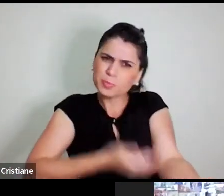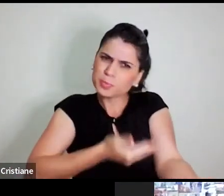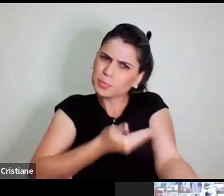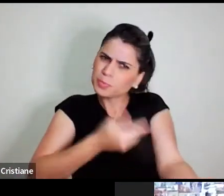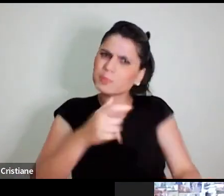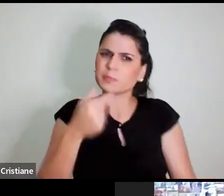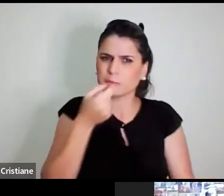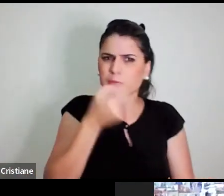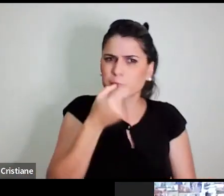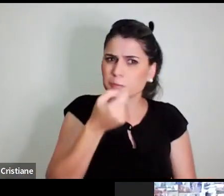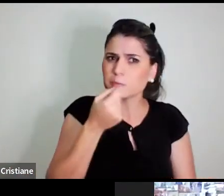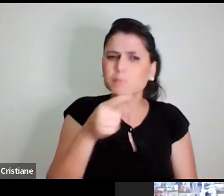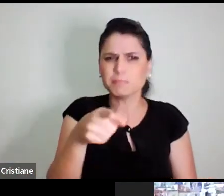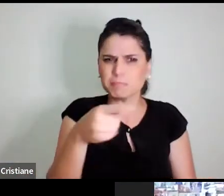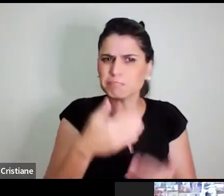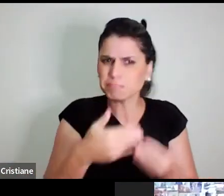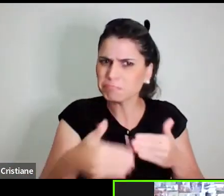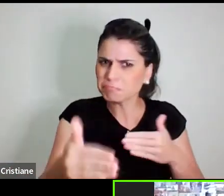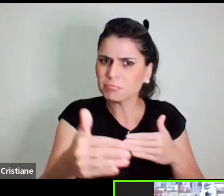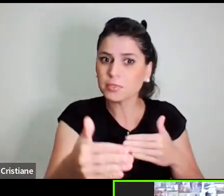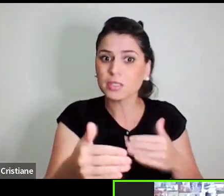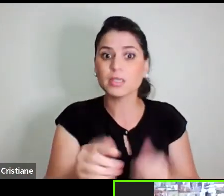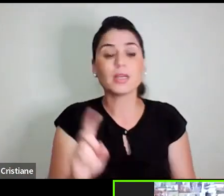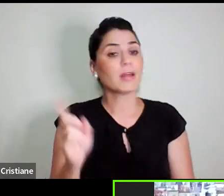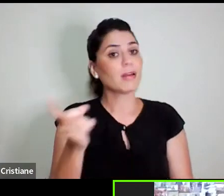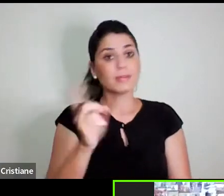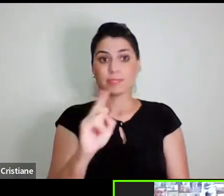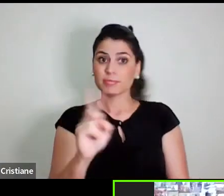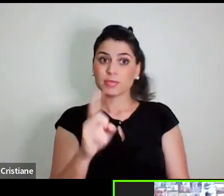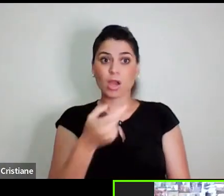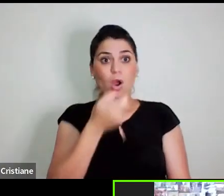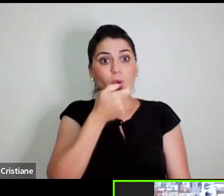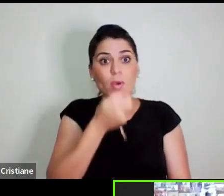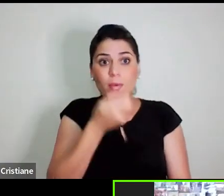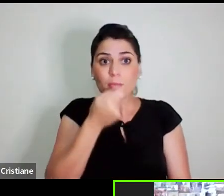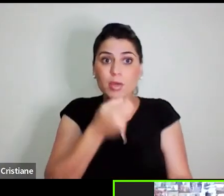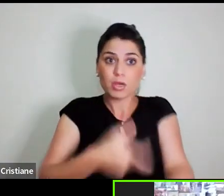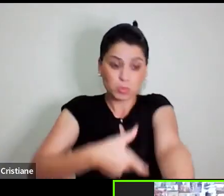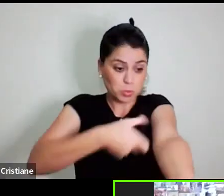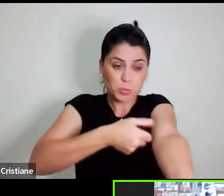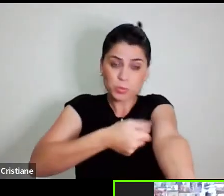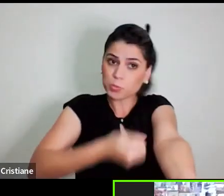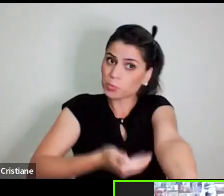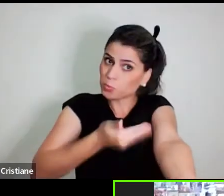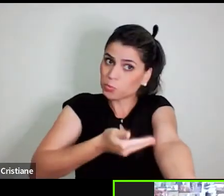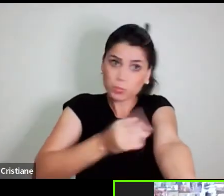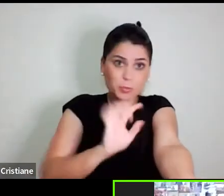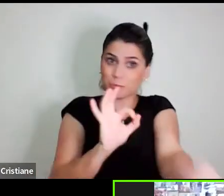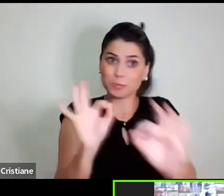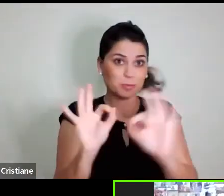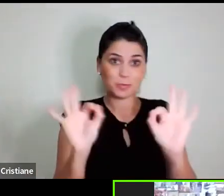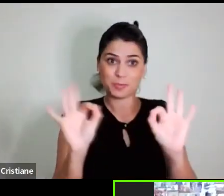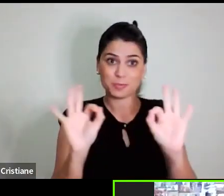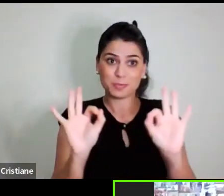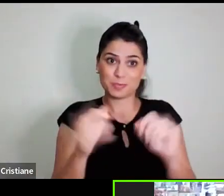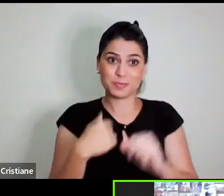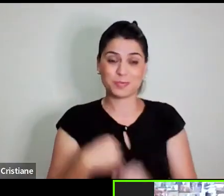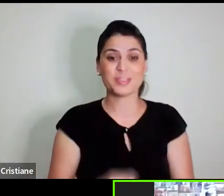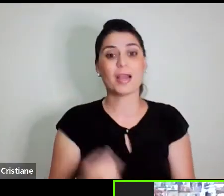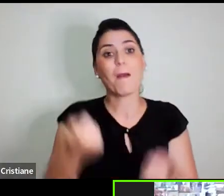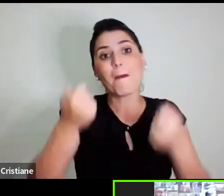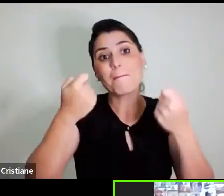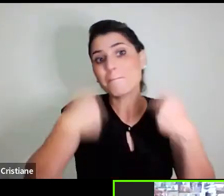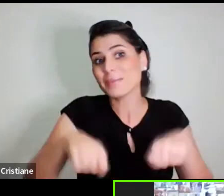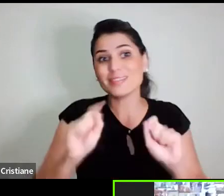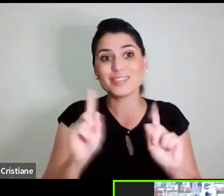colateral de alergia, né? Não, eu não tomo mais o remédio da pressão, não. Não precisou,